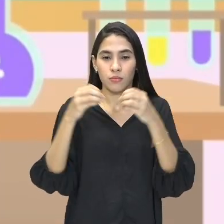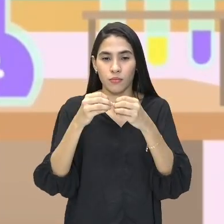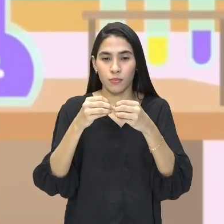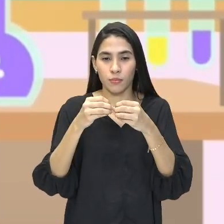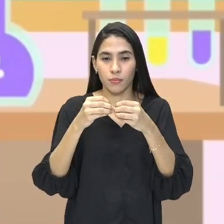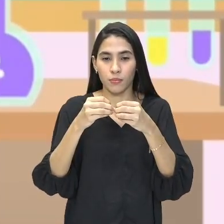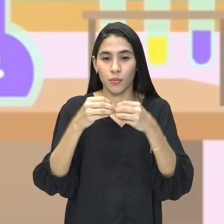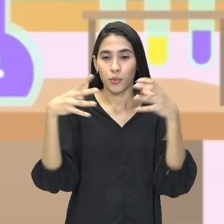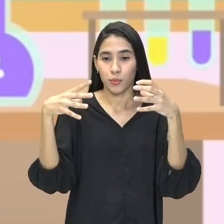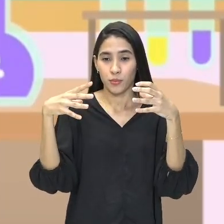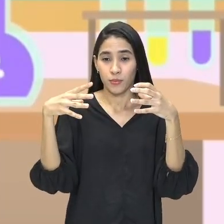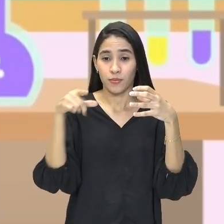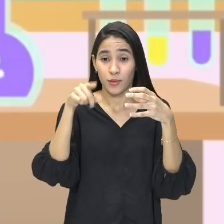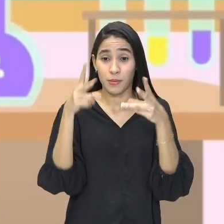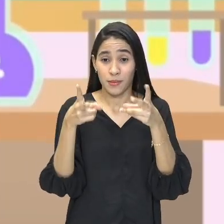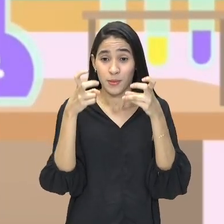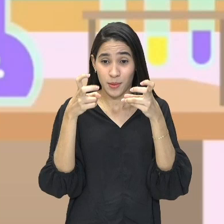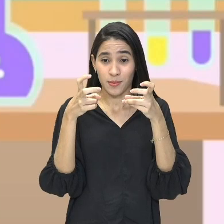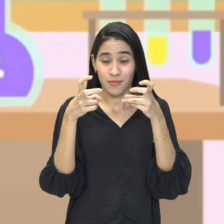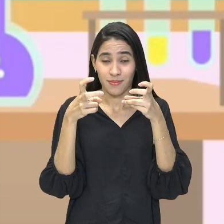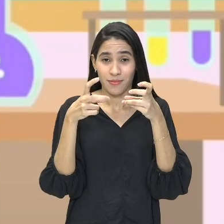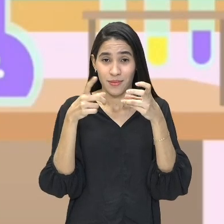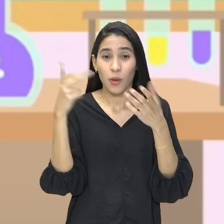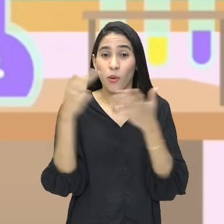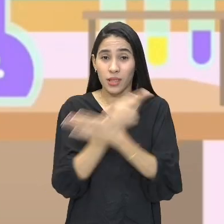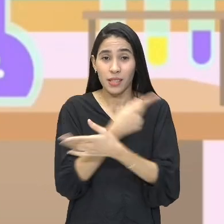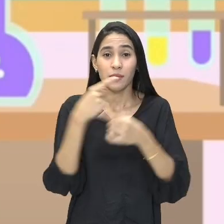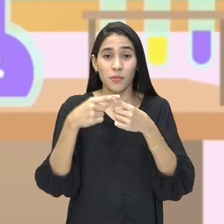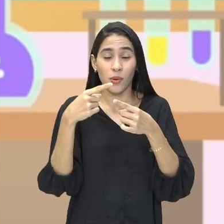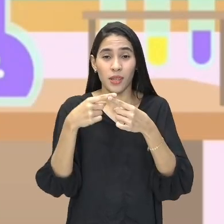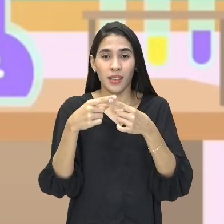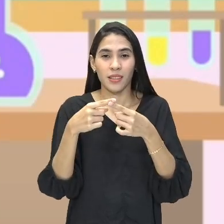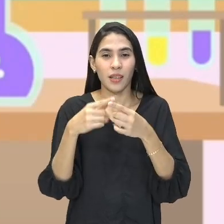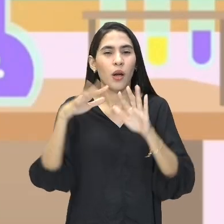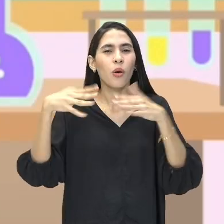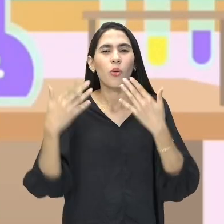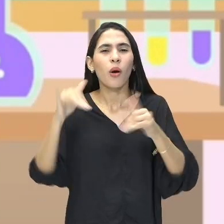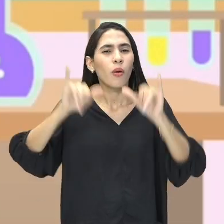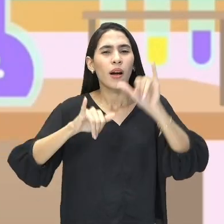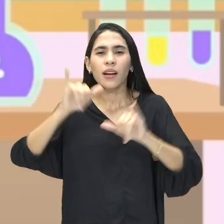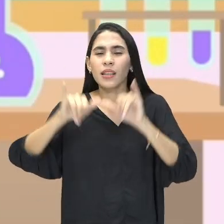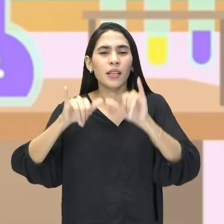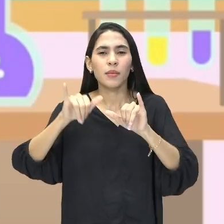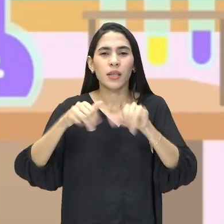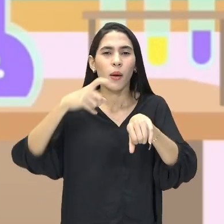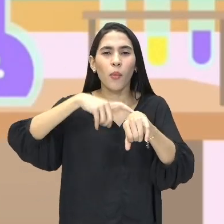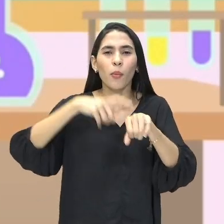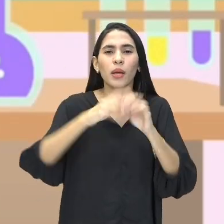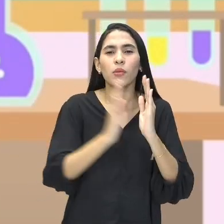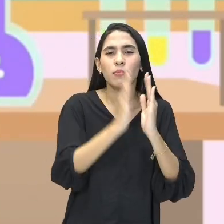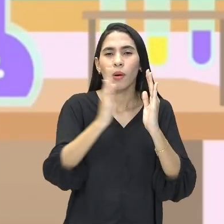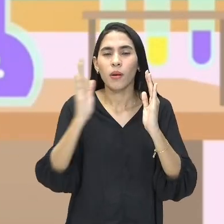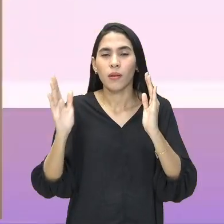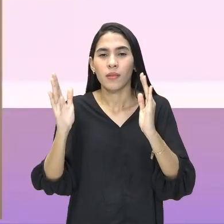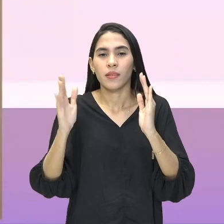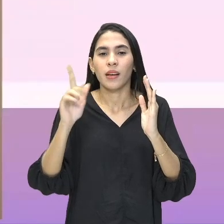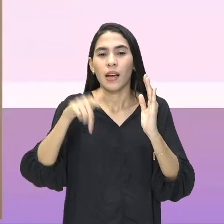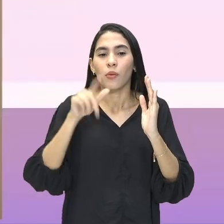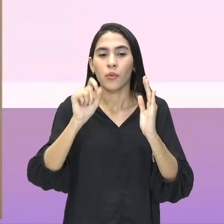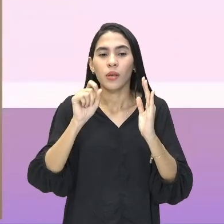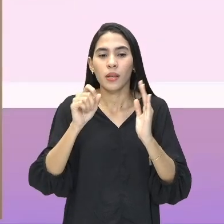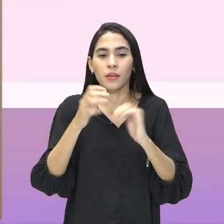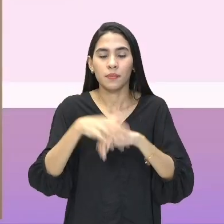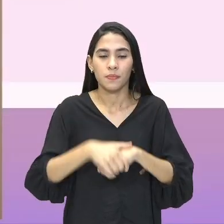uma explosão. Isso aí, gente, ocorre por quê? Qual é a química formada? A química formada aí,